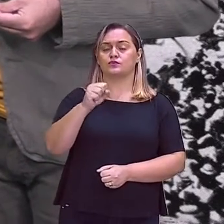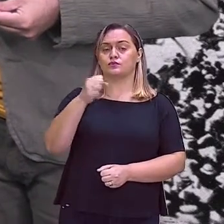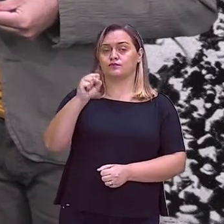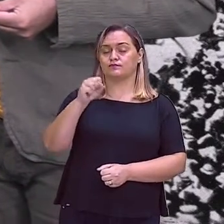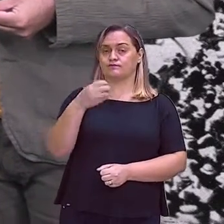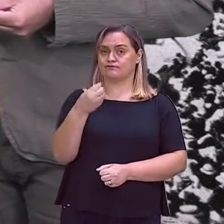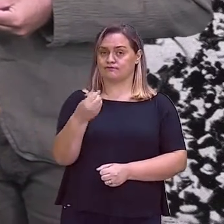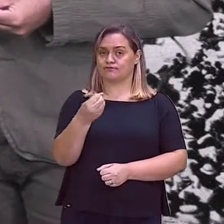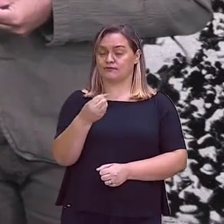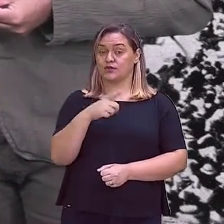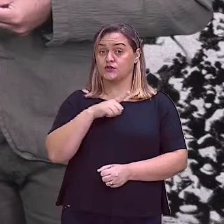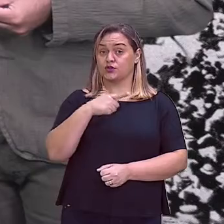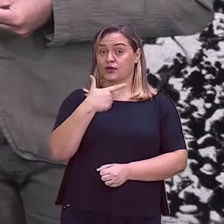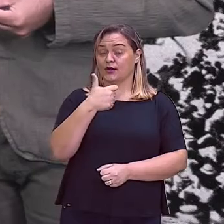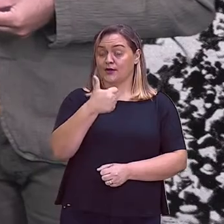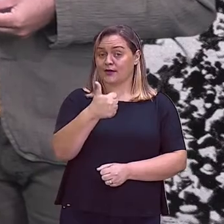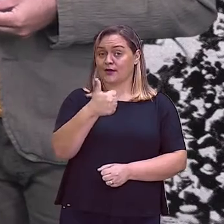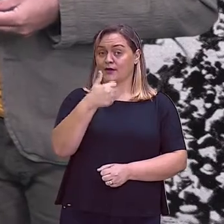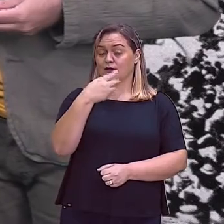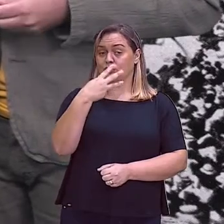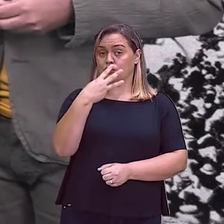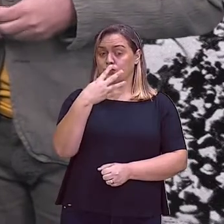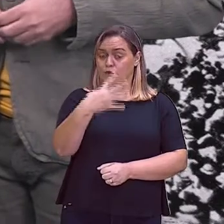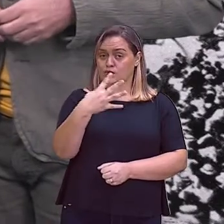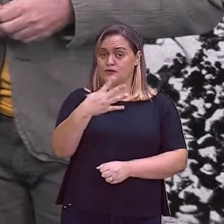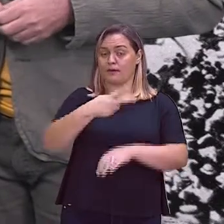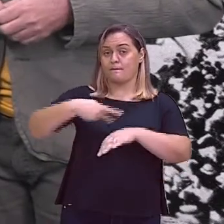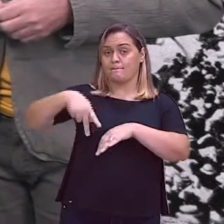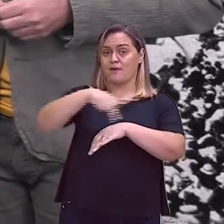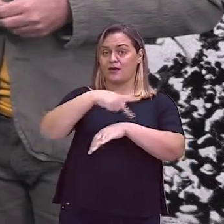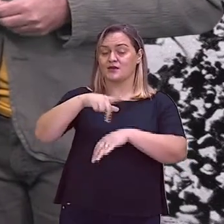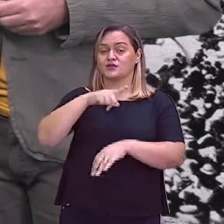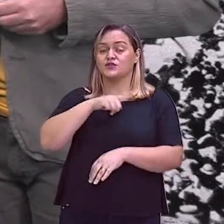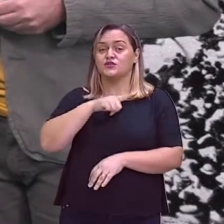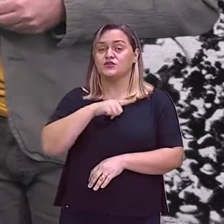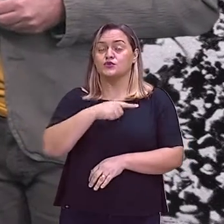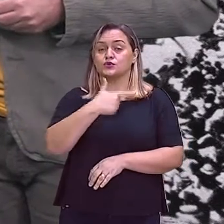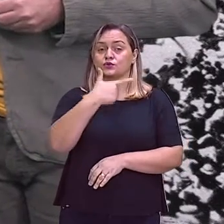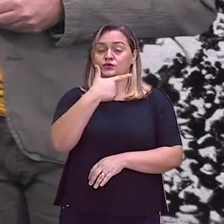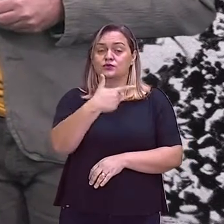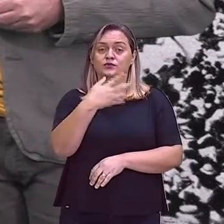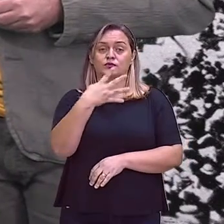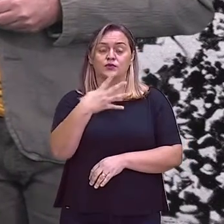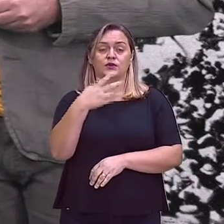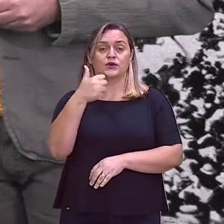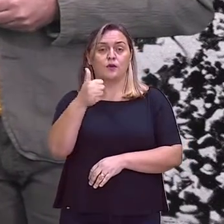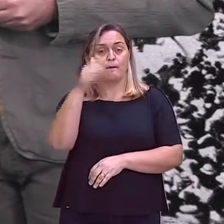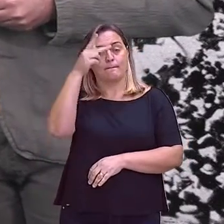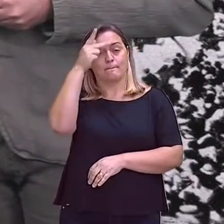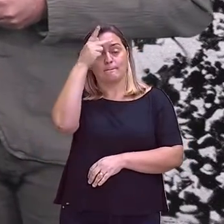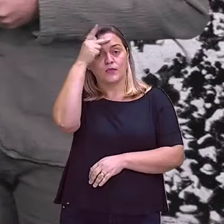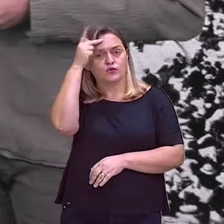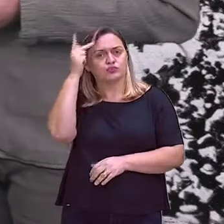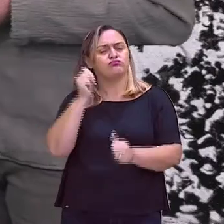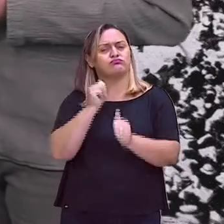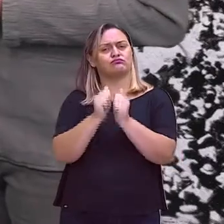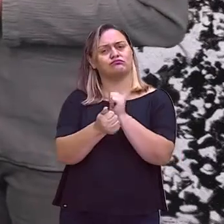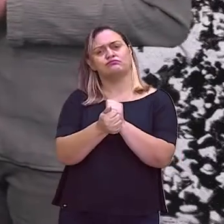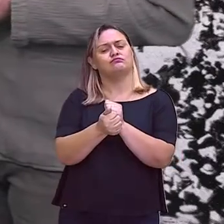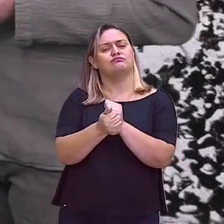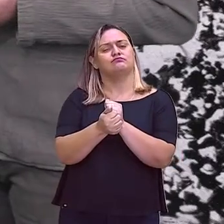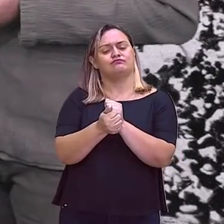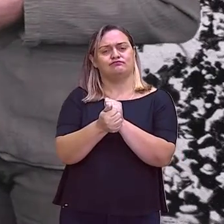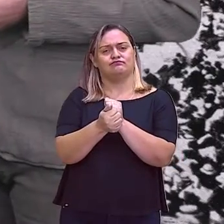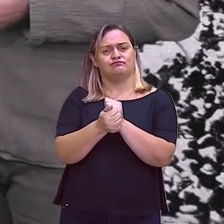14 países, que somavam 241 atletas. Eles competiram em 43 eventos,